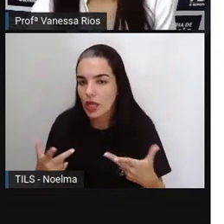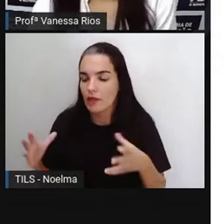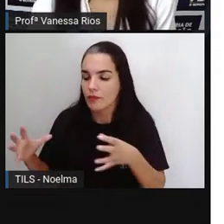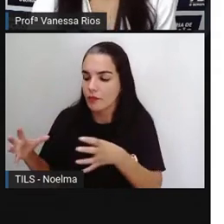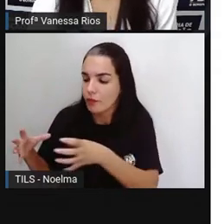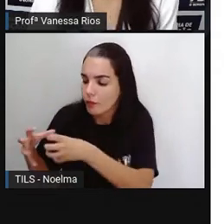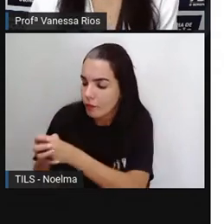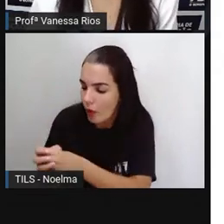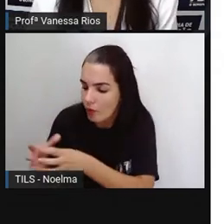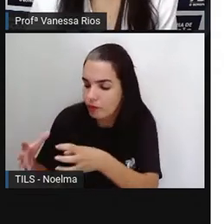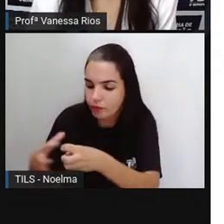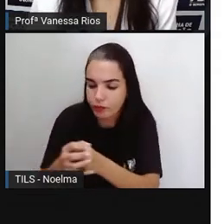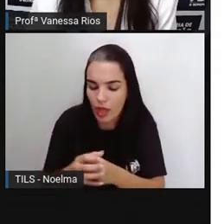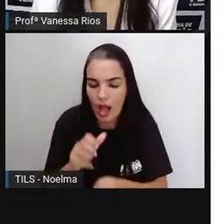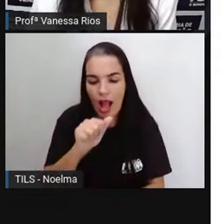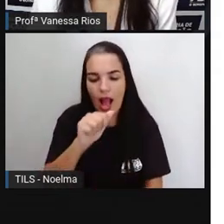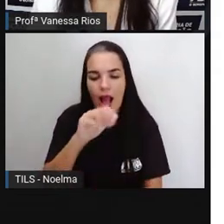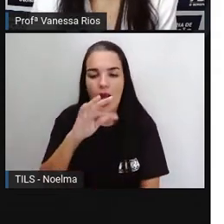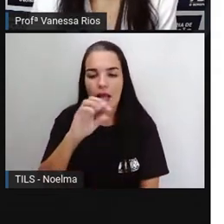né, diferentes.